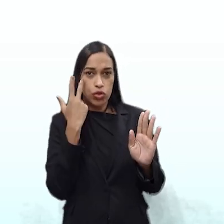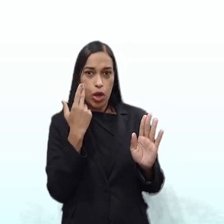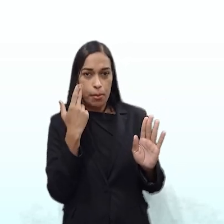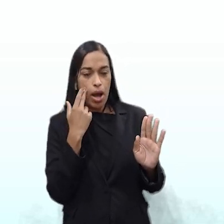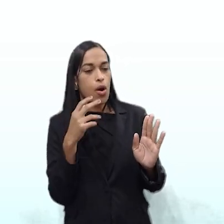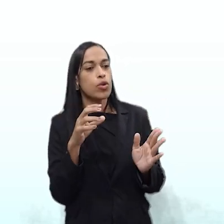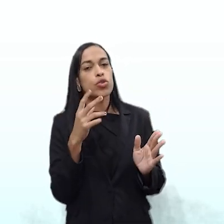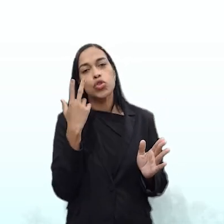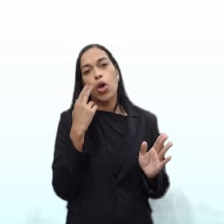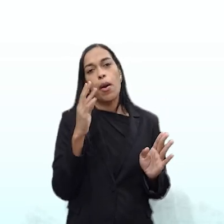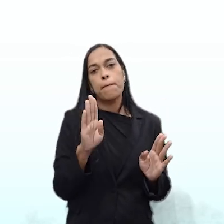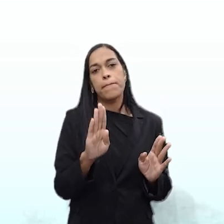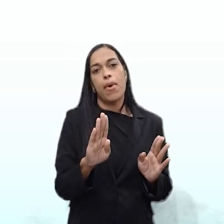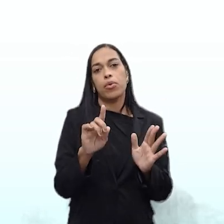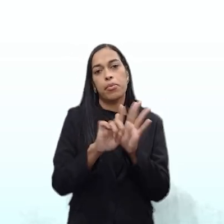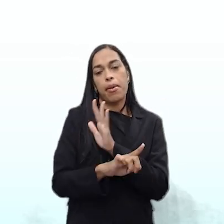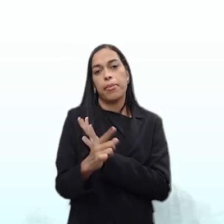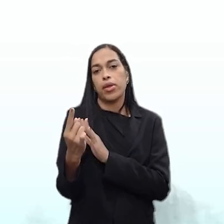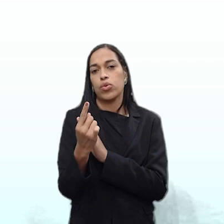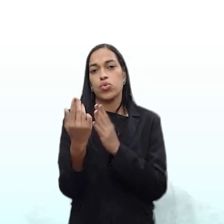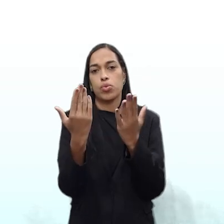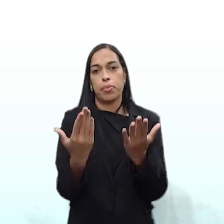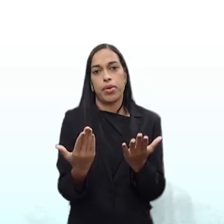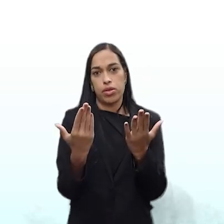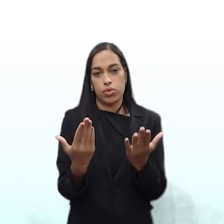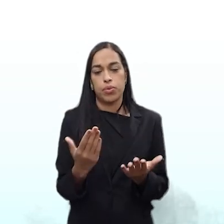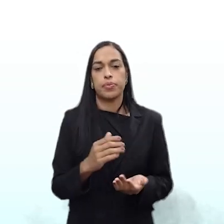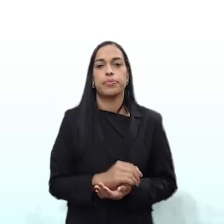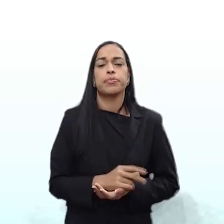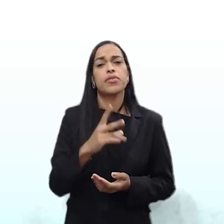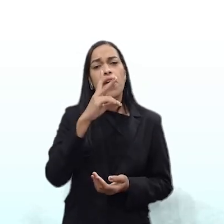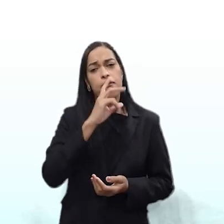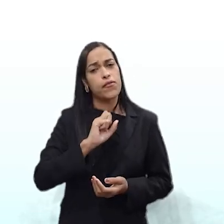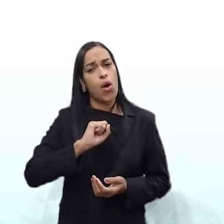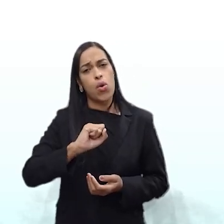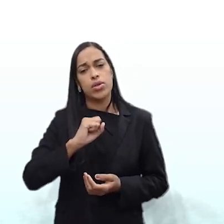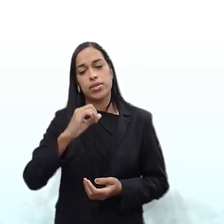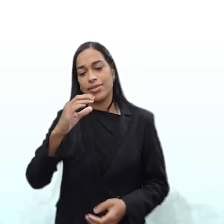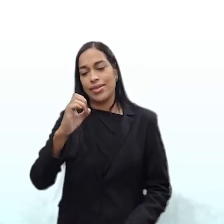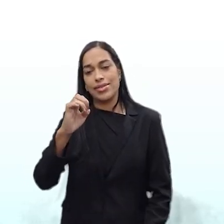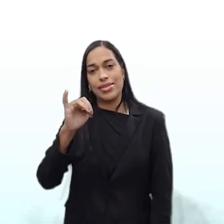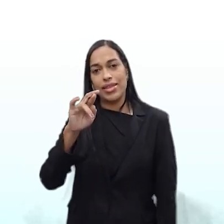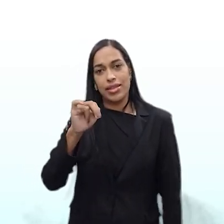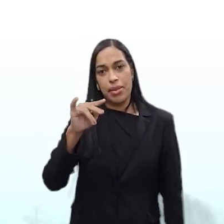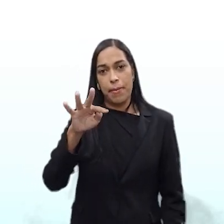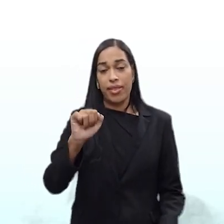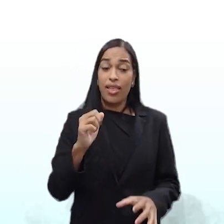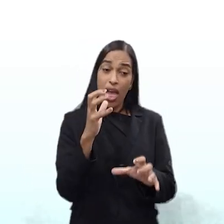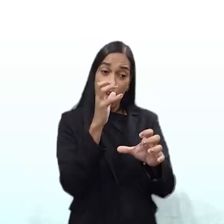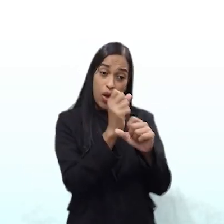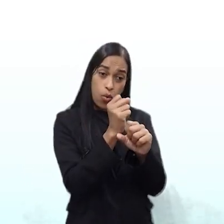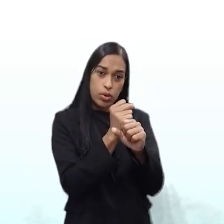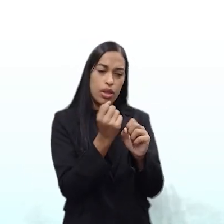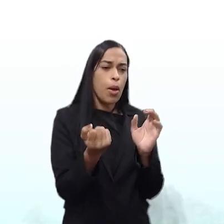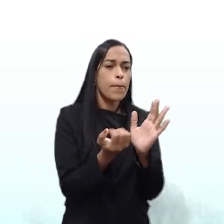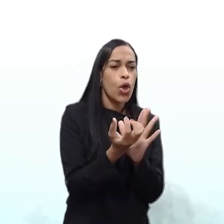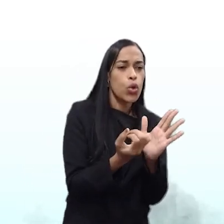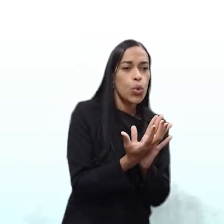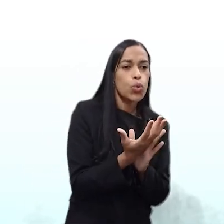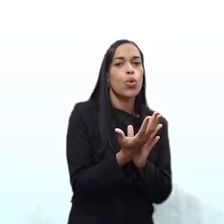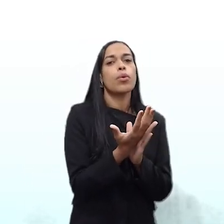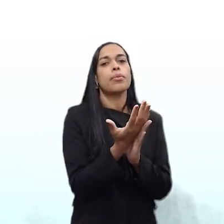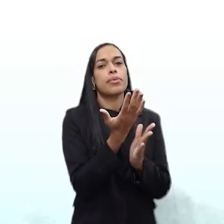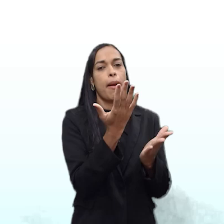ficando normal de B menos o peso. Lembrando que força centrípeta, pessoal, ela é calculada pelo produto da massa vezes a